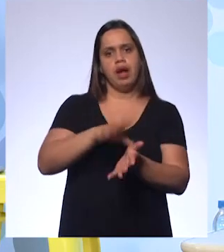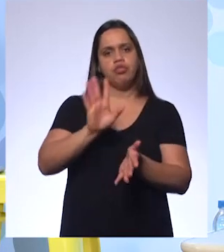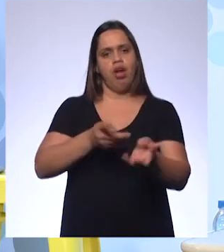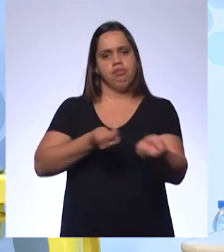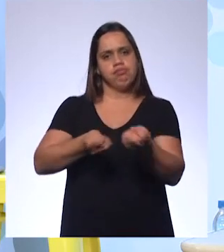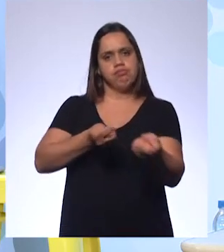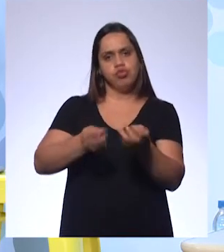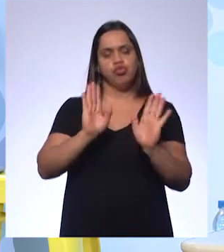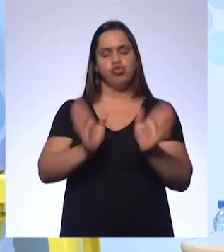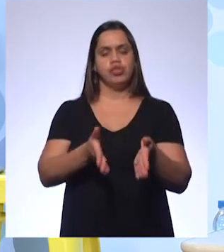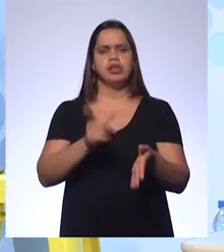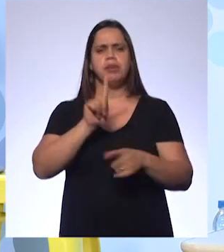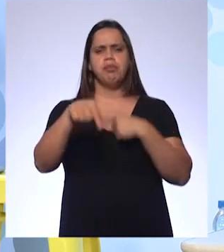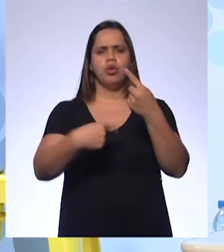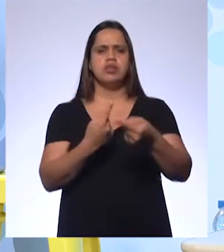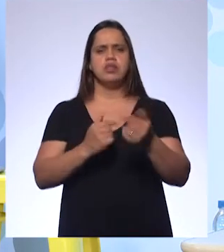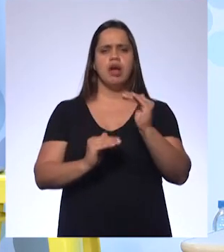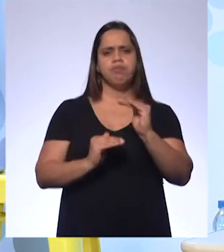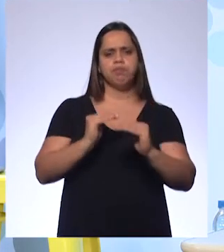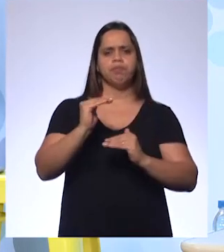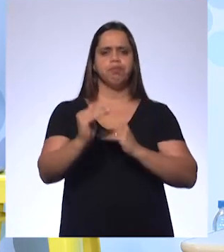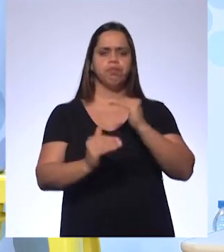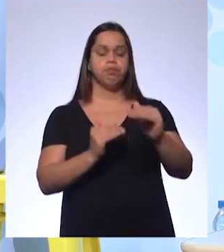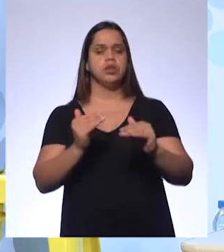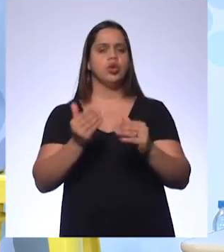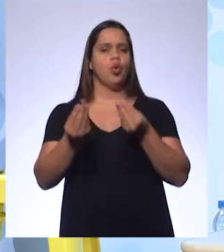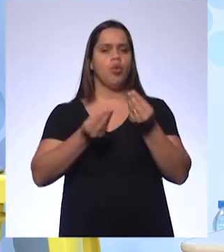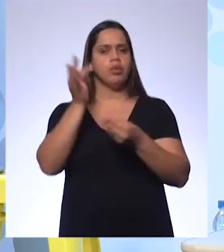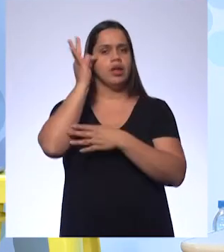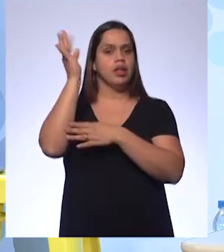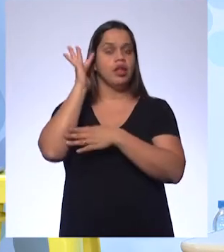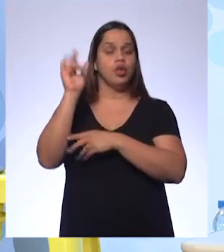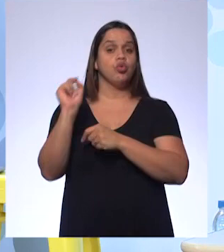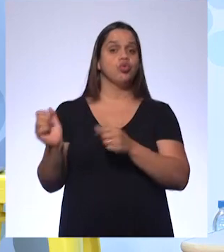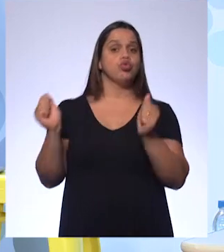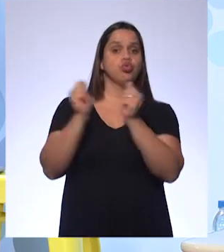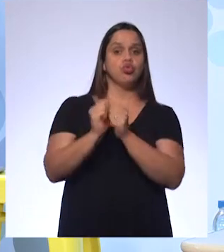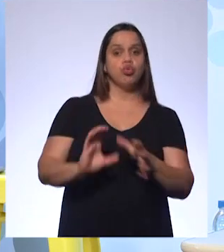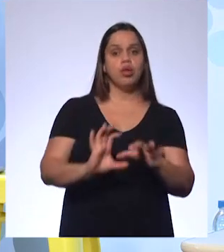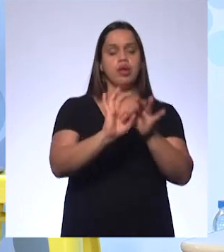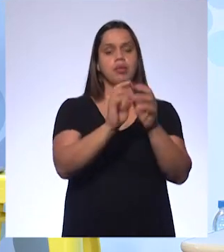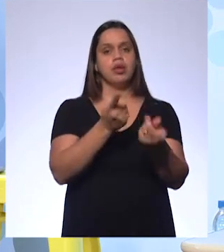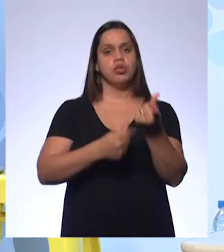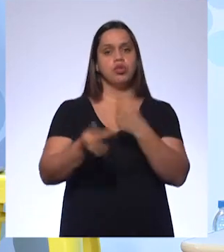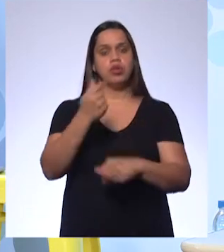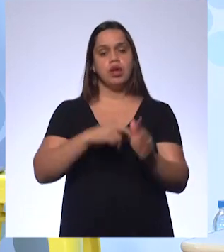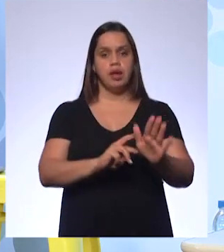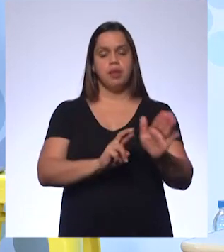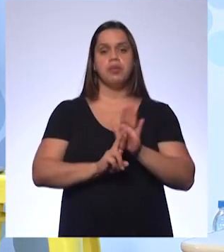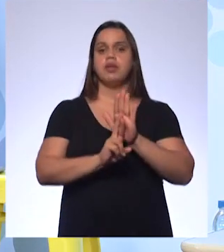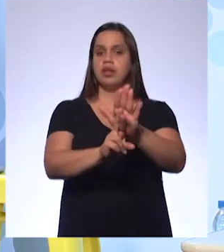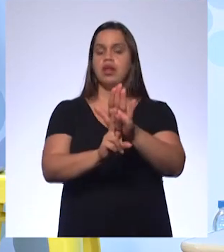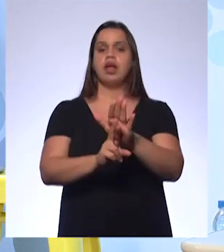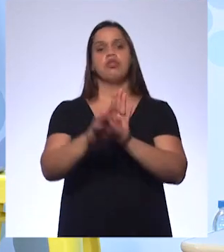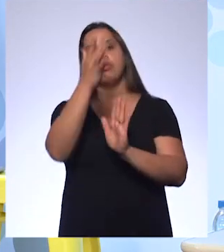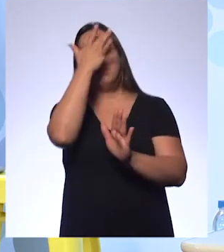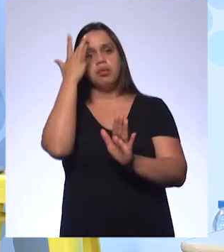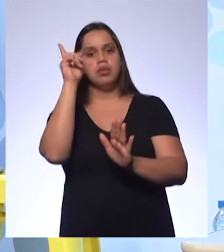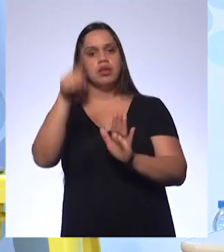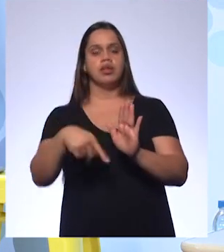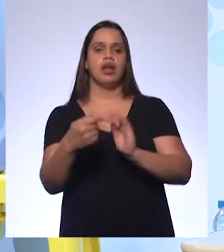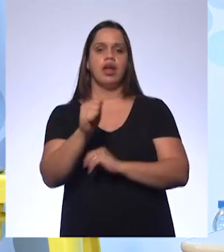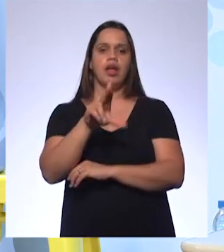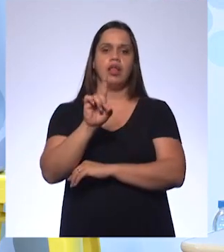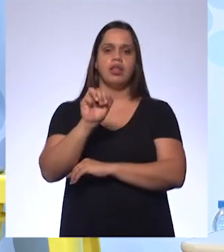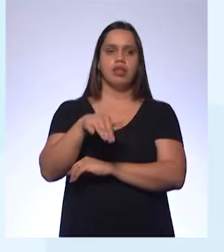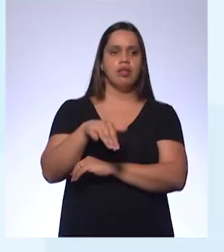uma sofisticação, um apuro dessa teoria com o liberalismo econômico representado, aí um dos grandes representantes,